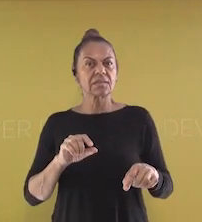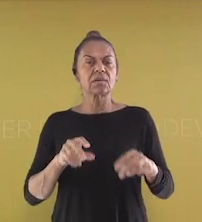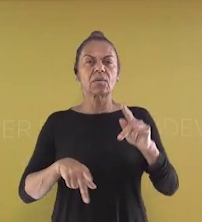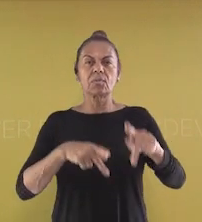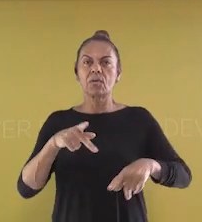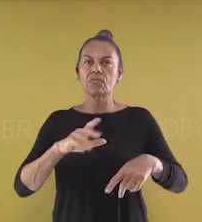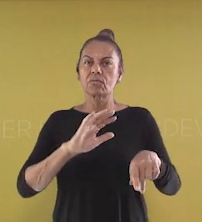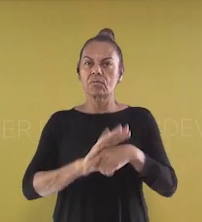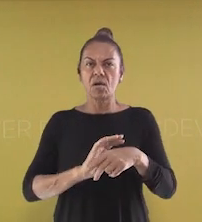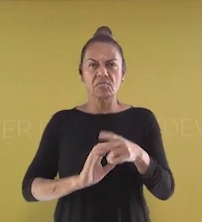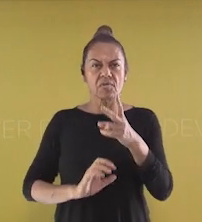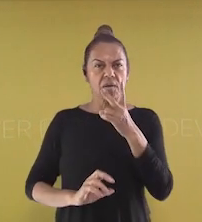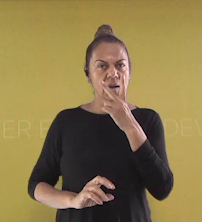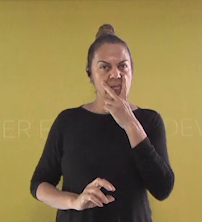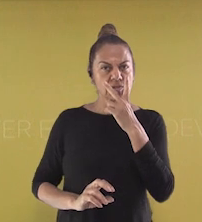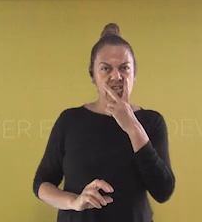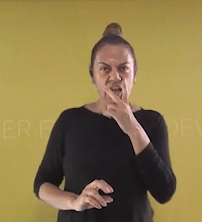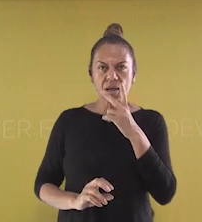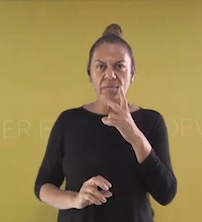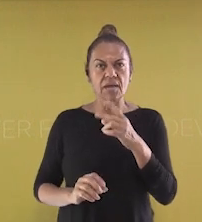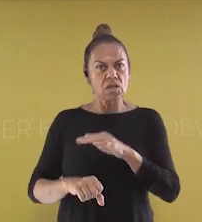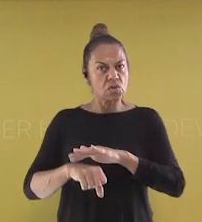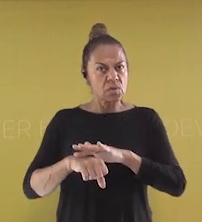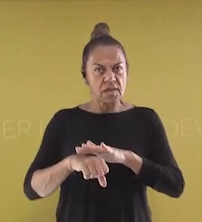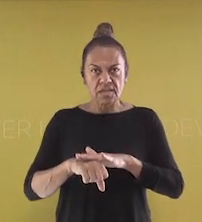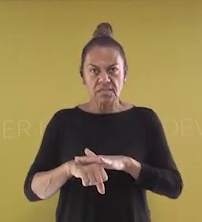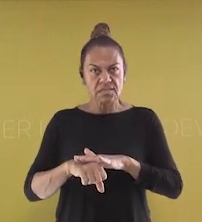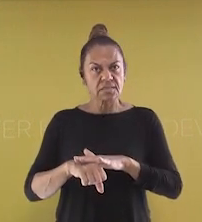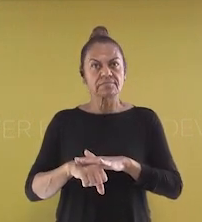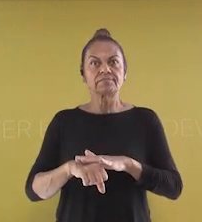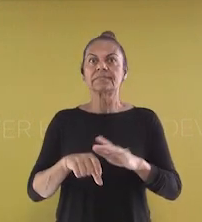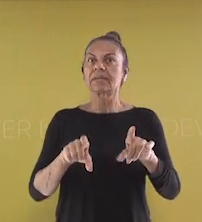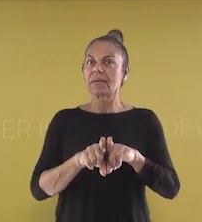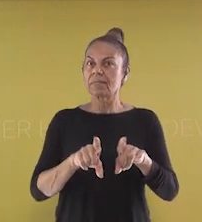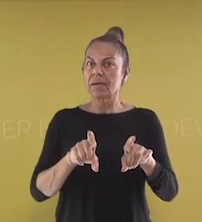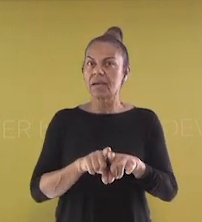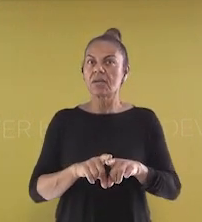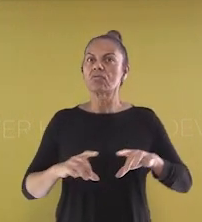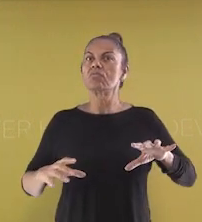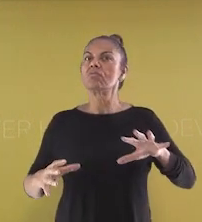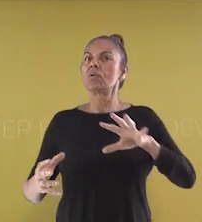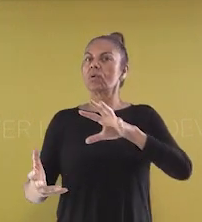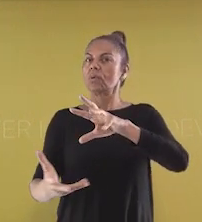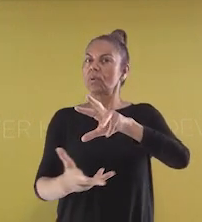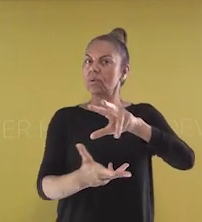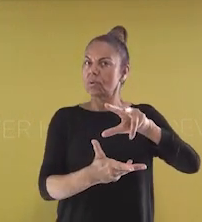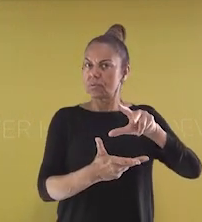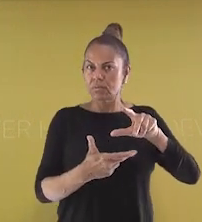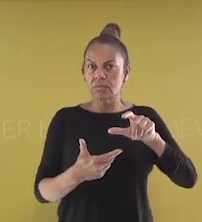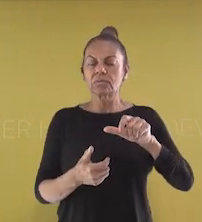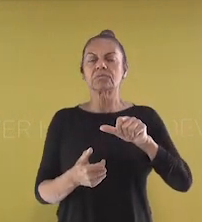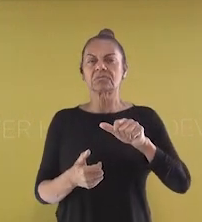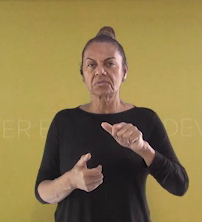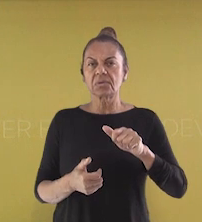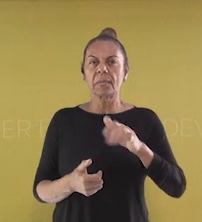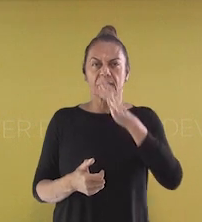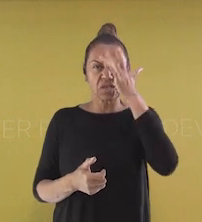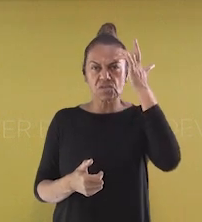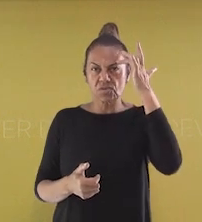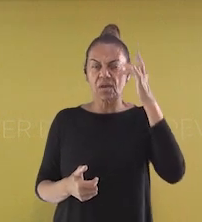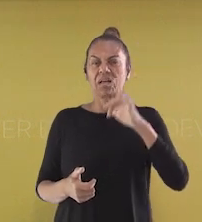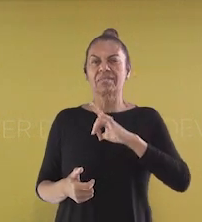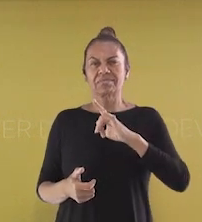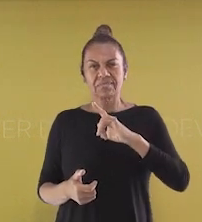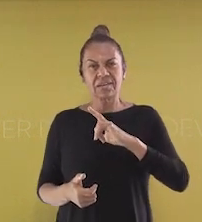tratamentos. Esses são apenas 2 exemplos de doenças que acometem não só os capixabas, mas a população do